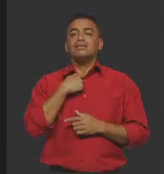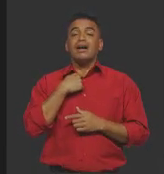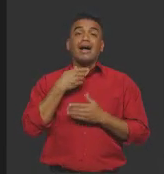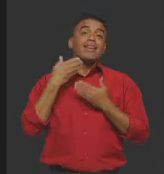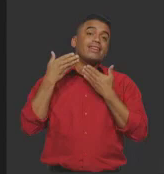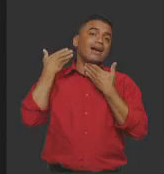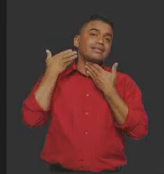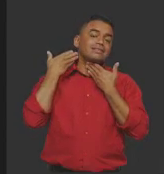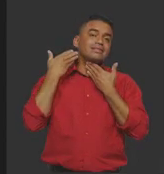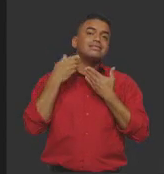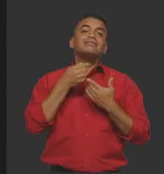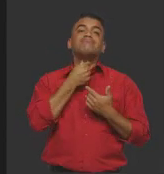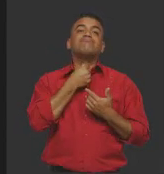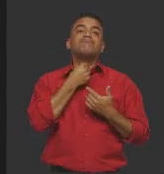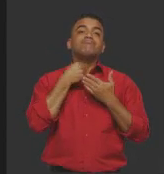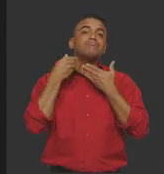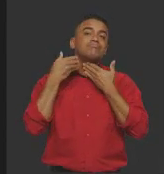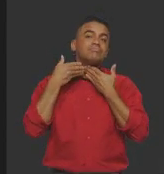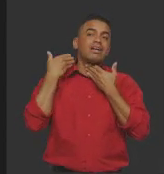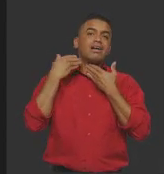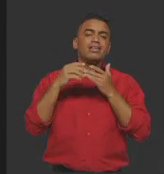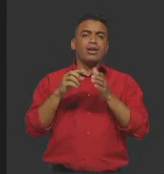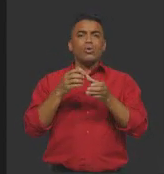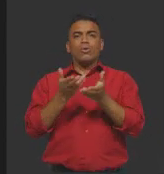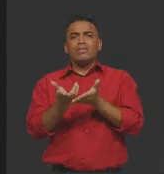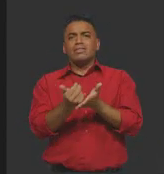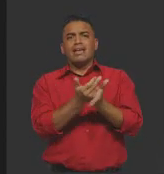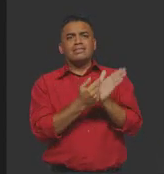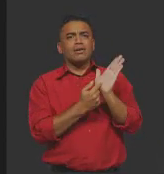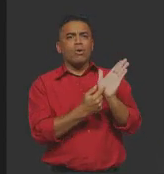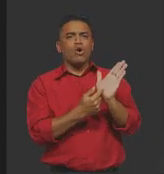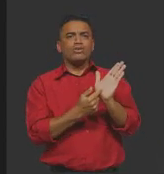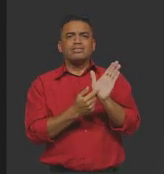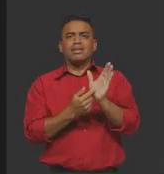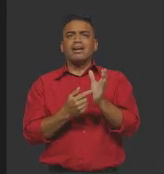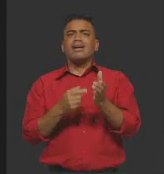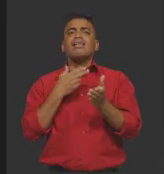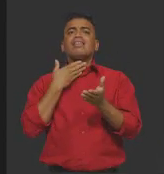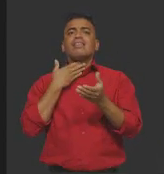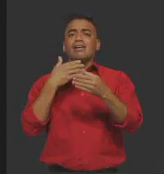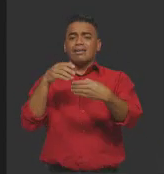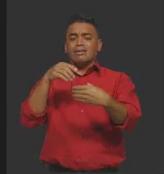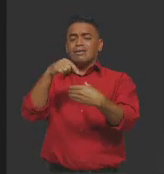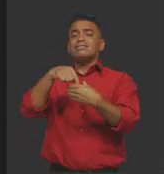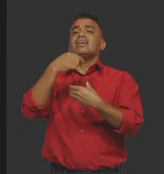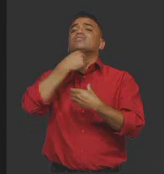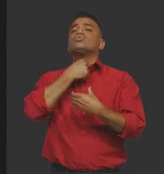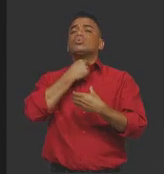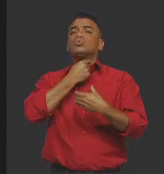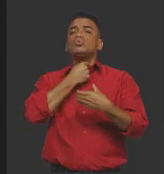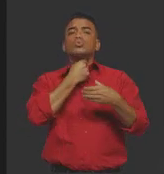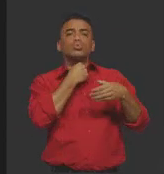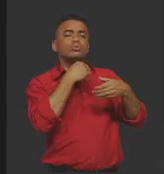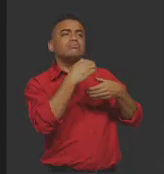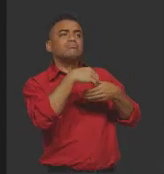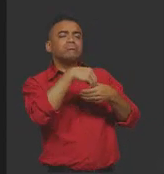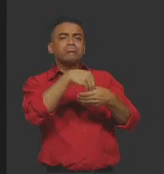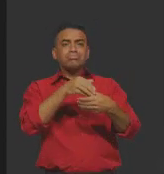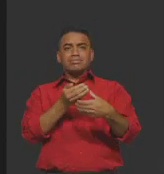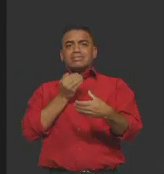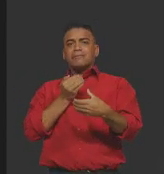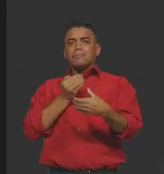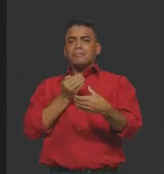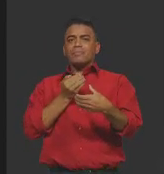trás da glândula tireoide. Esse desenho está mostrando as costas da tireoide. E as glândulas paratireoides são